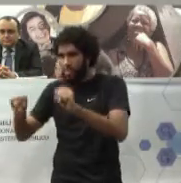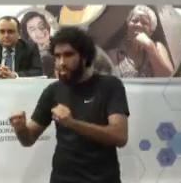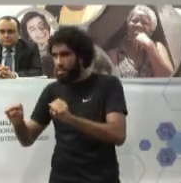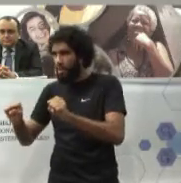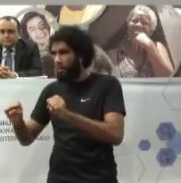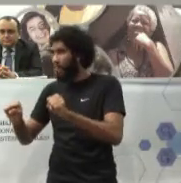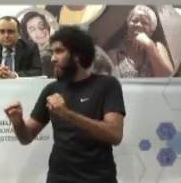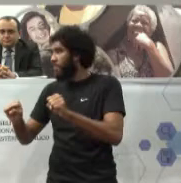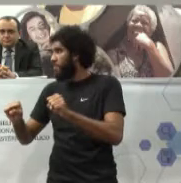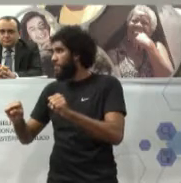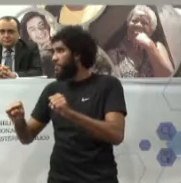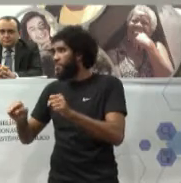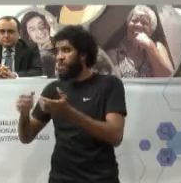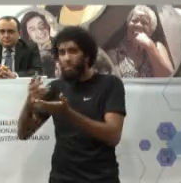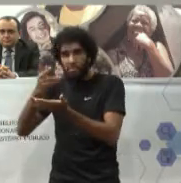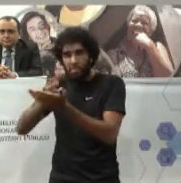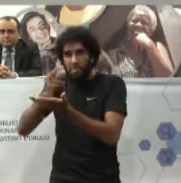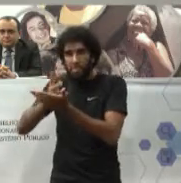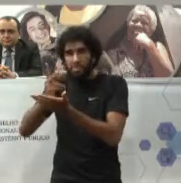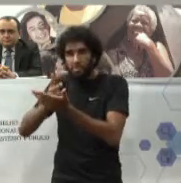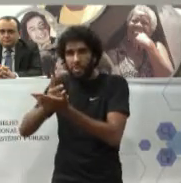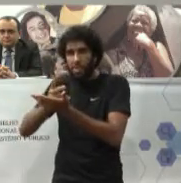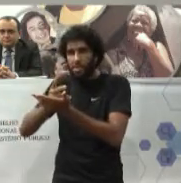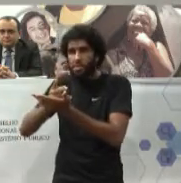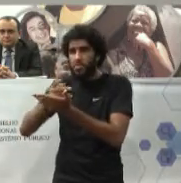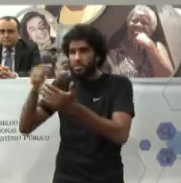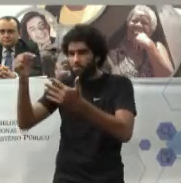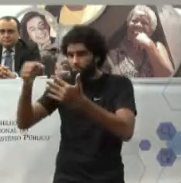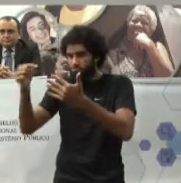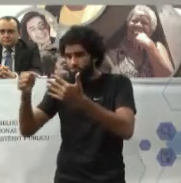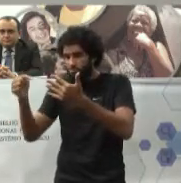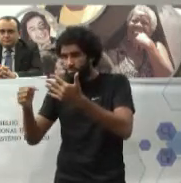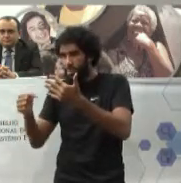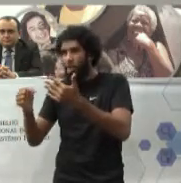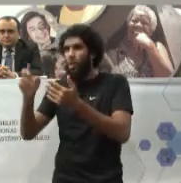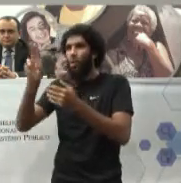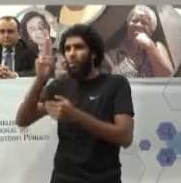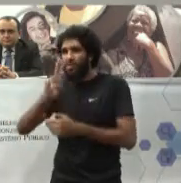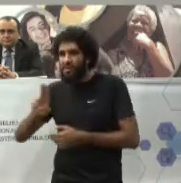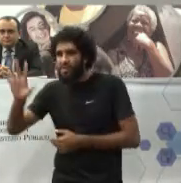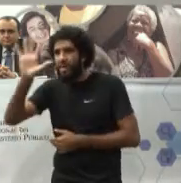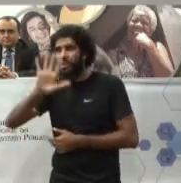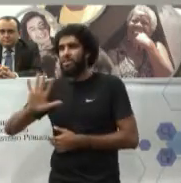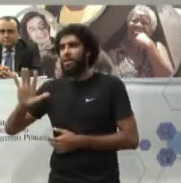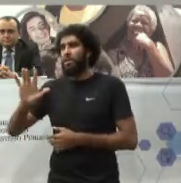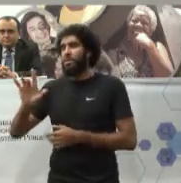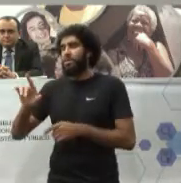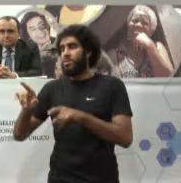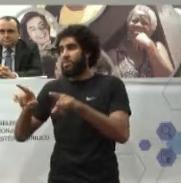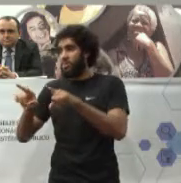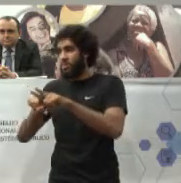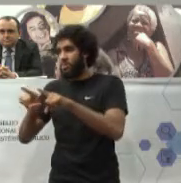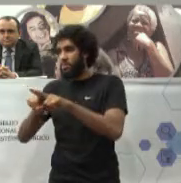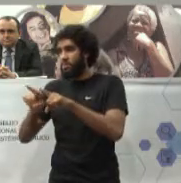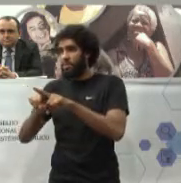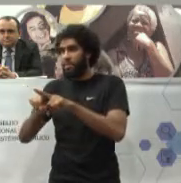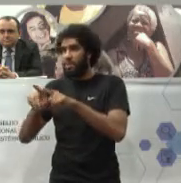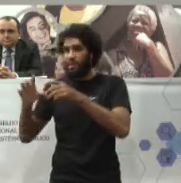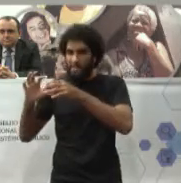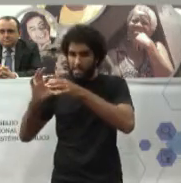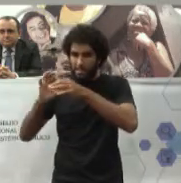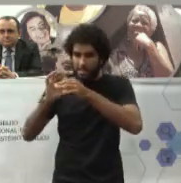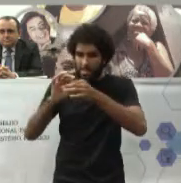princípios que pediram aqui pra fazer algumas reflexões o princípio da universalidade o princípio da da integralidade